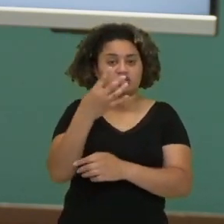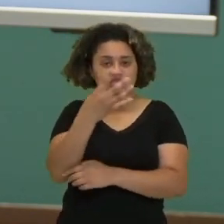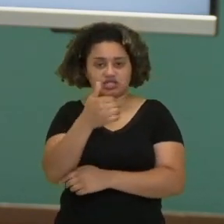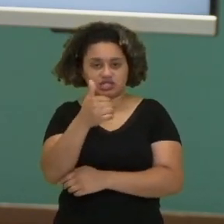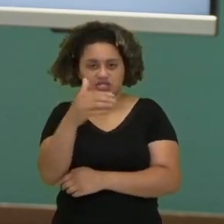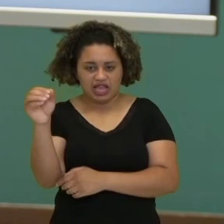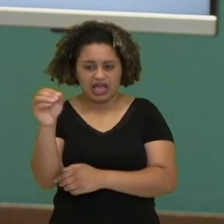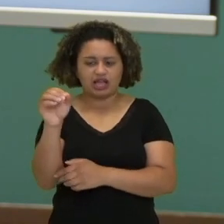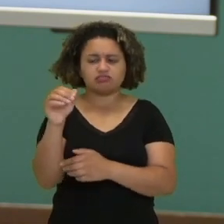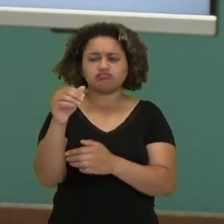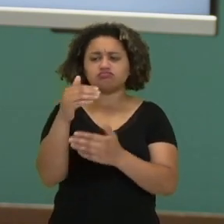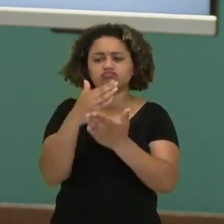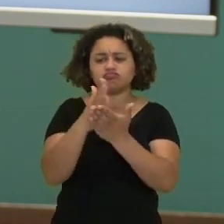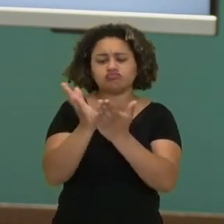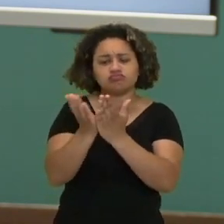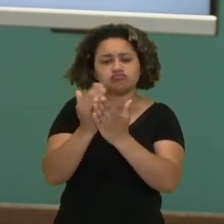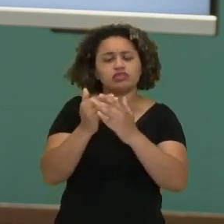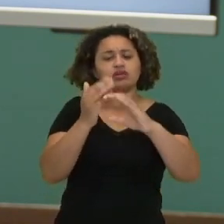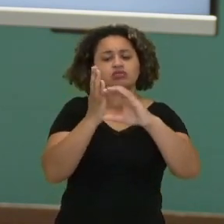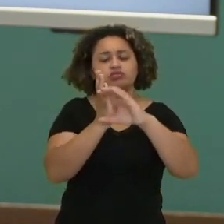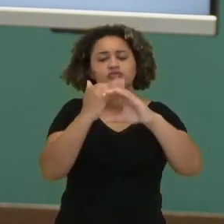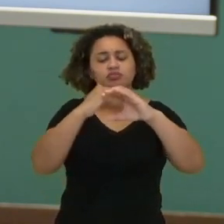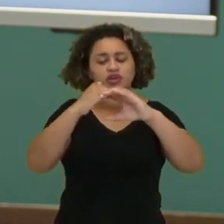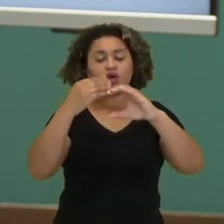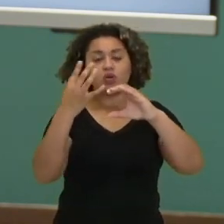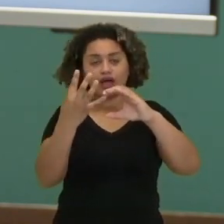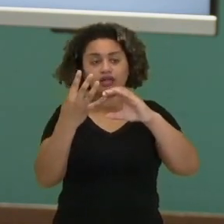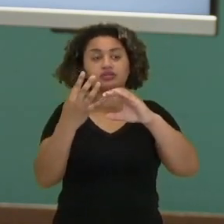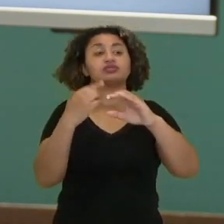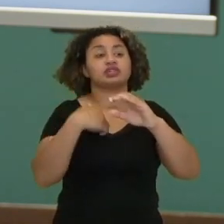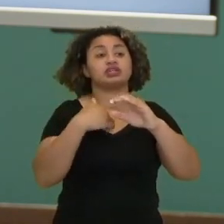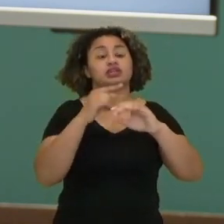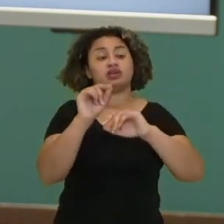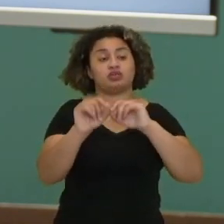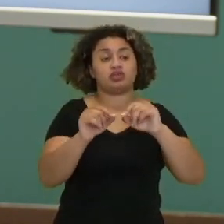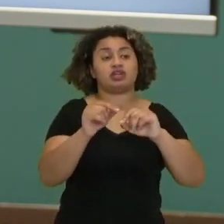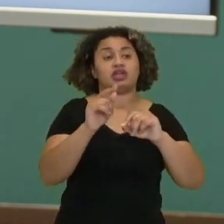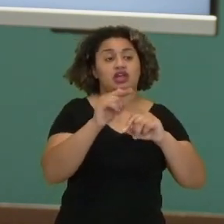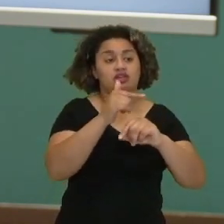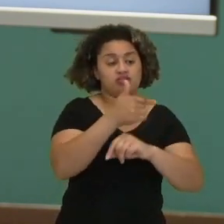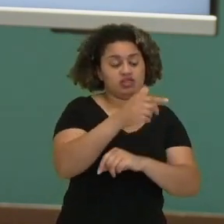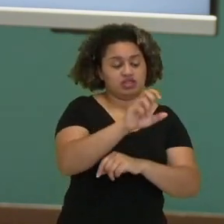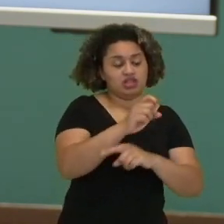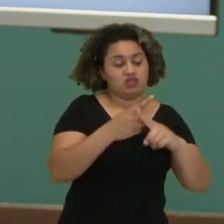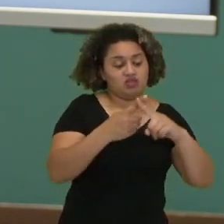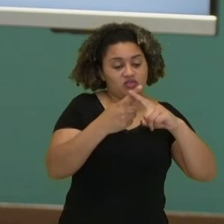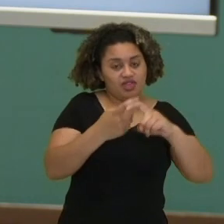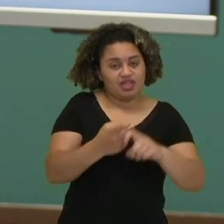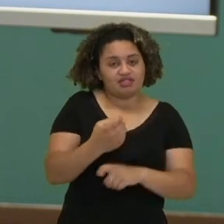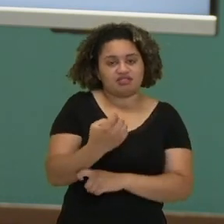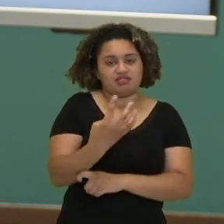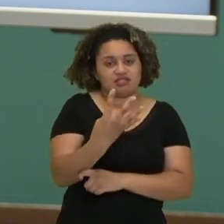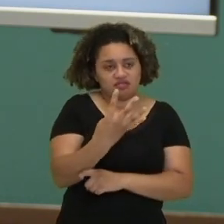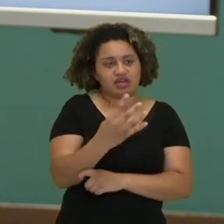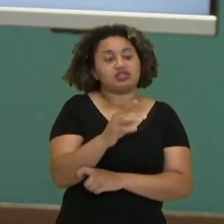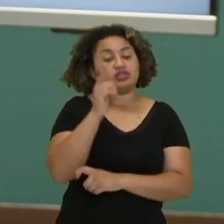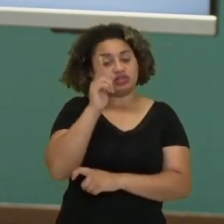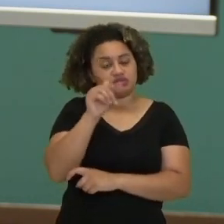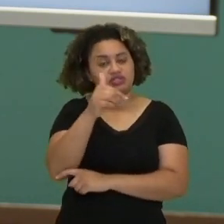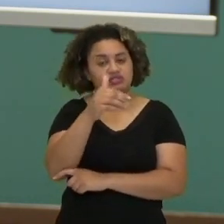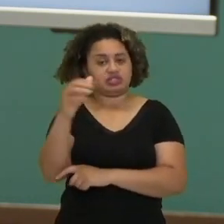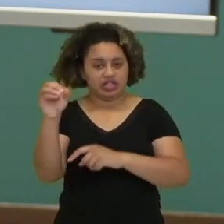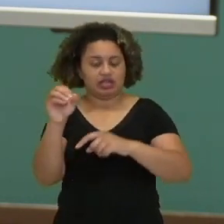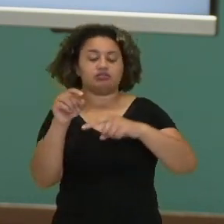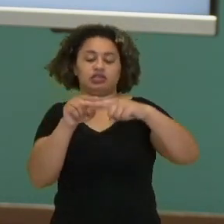parte de 100. Então, eu vou multiplicar o 25 e transformar, vou multiplicar o 25 por 4 para